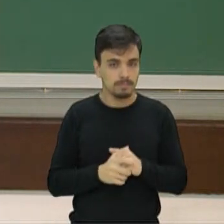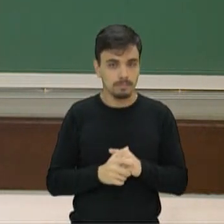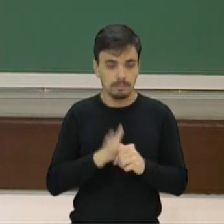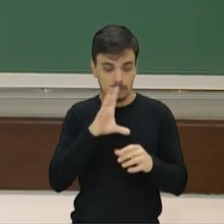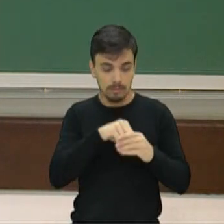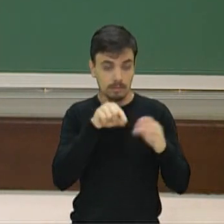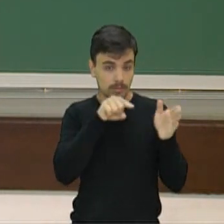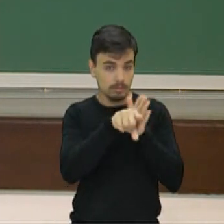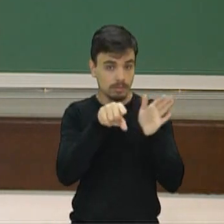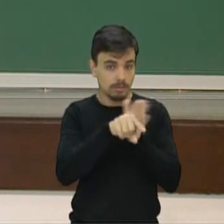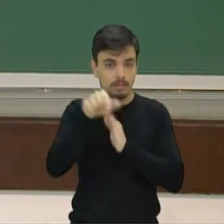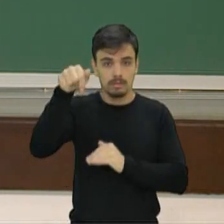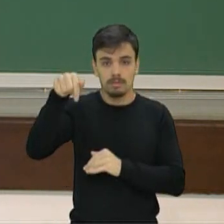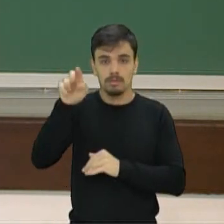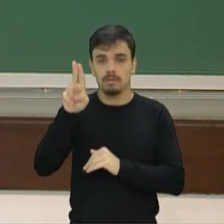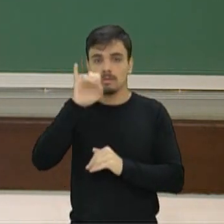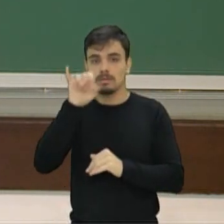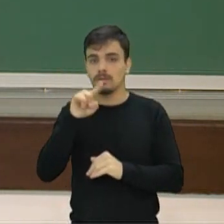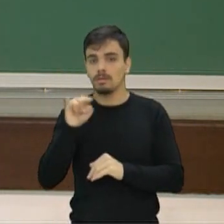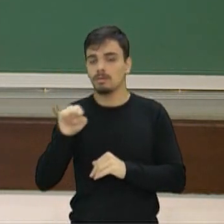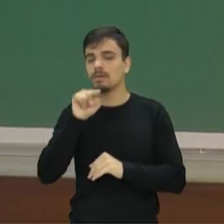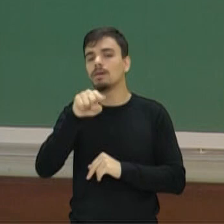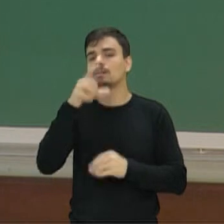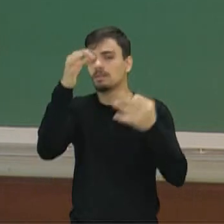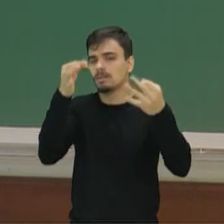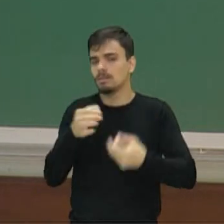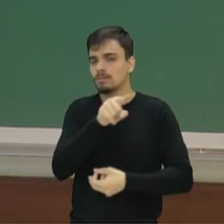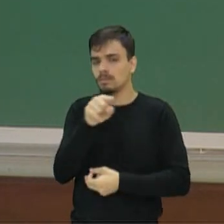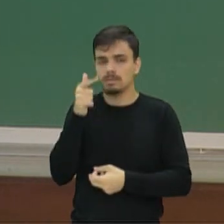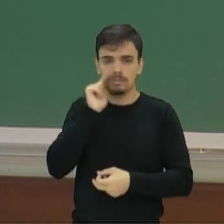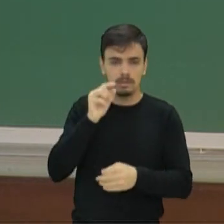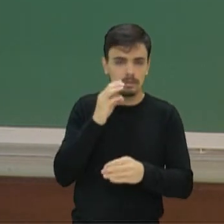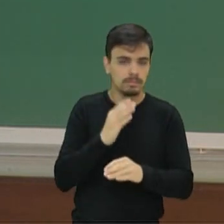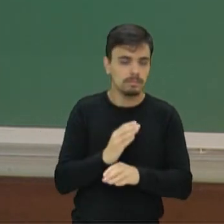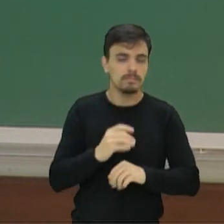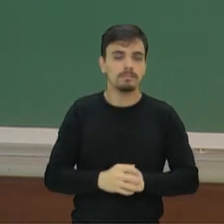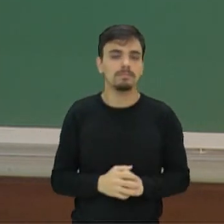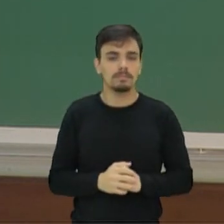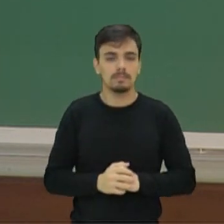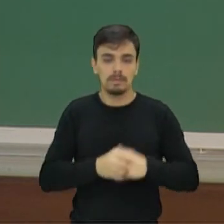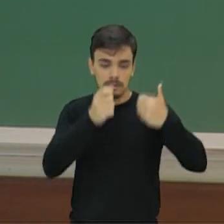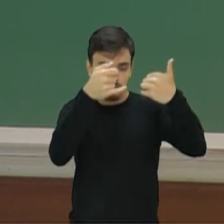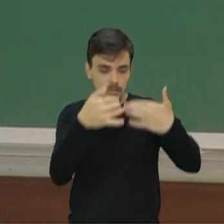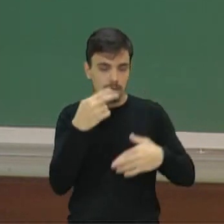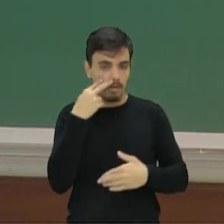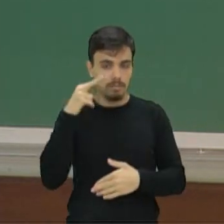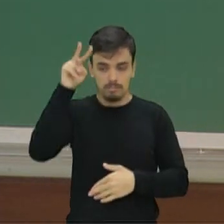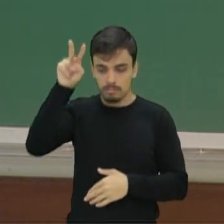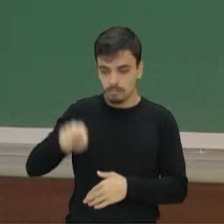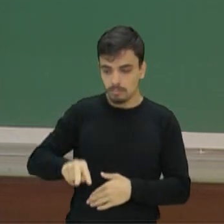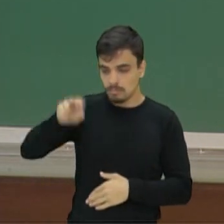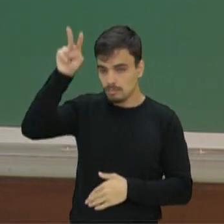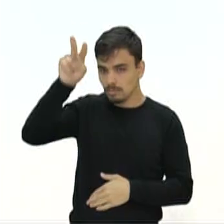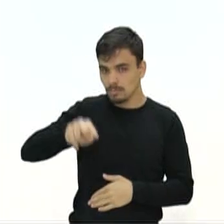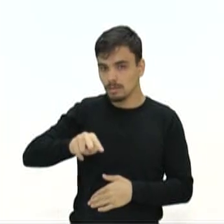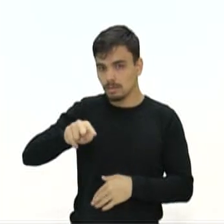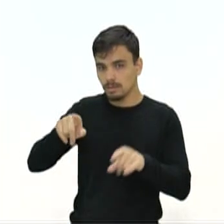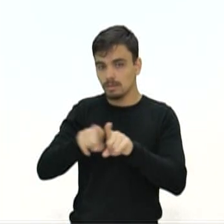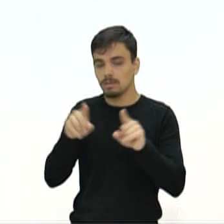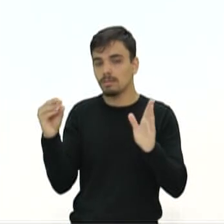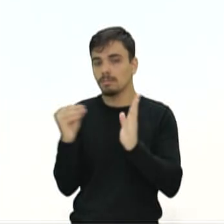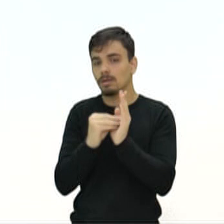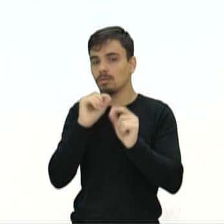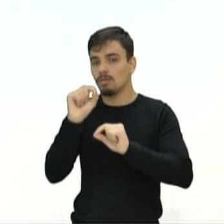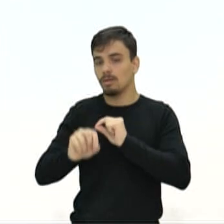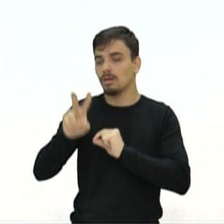quiz. E eu tenho certeza que você vai acertar. Nesse quiz, ele fala o seguinte: analise as afirmativas e